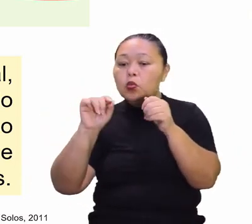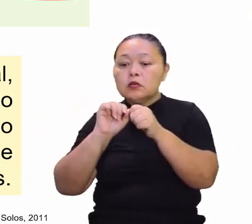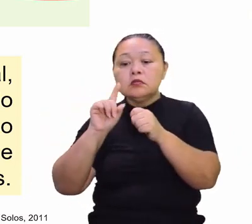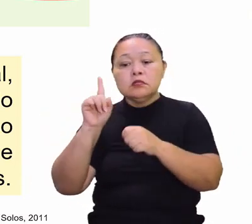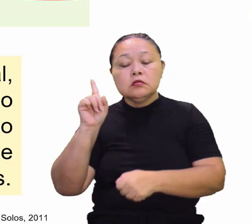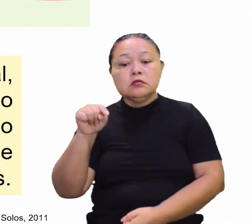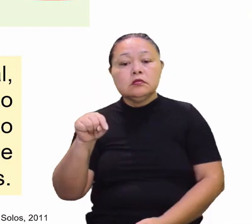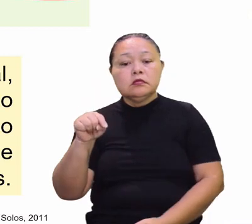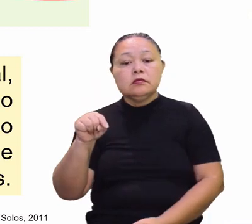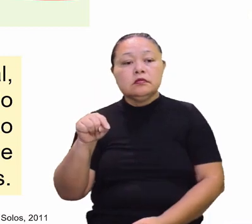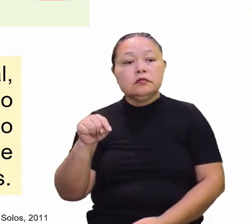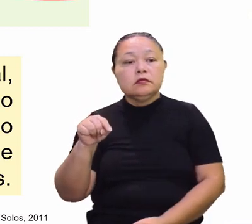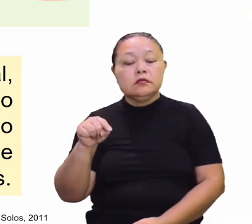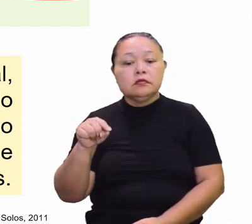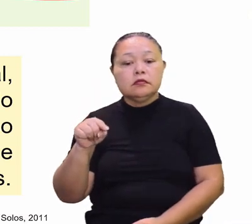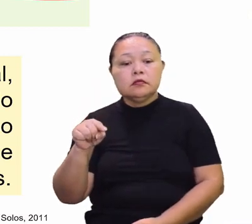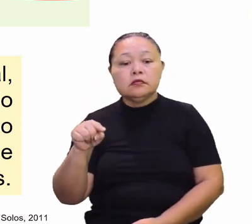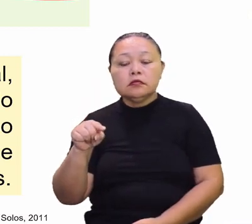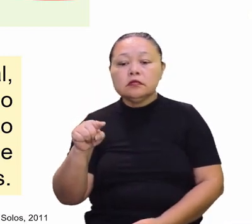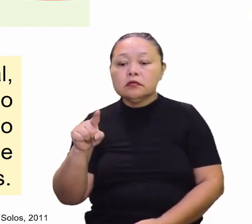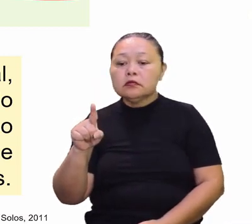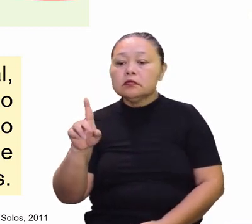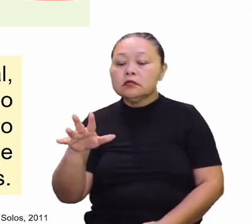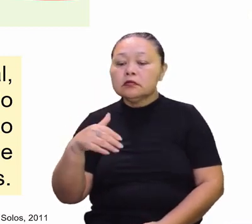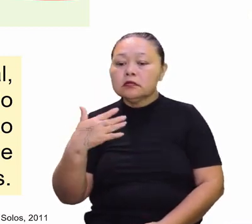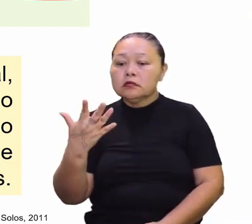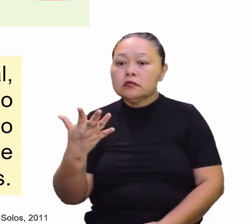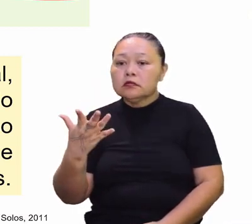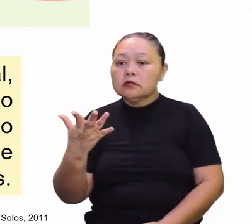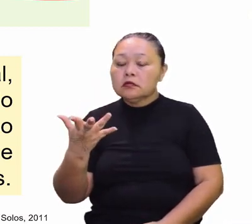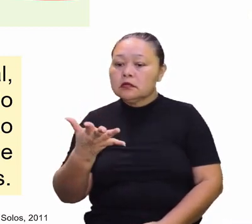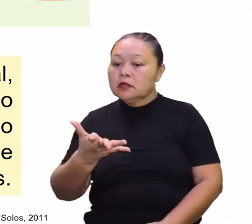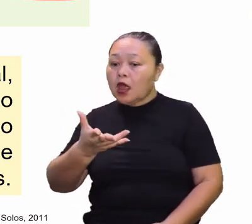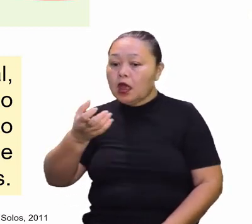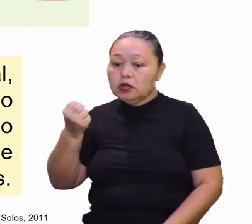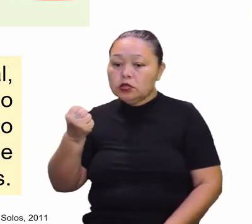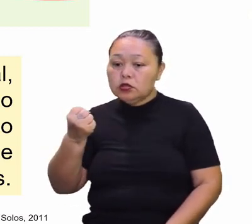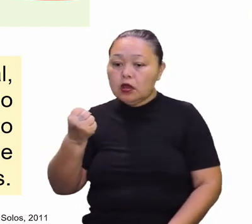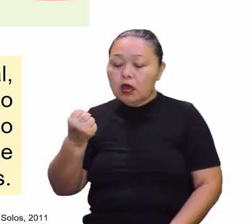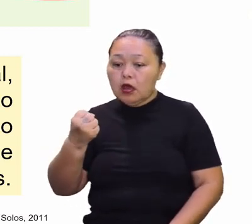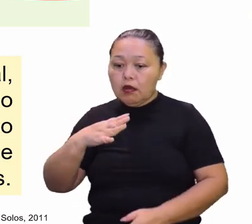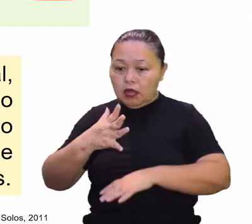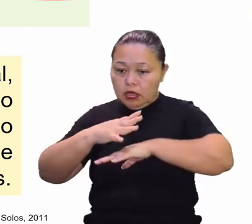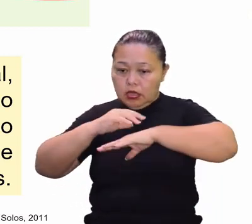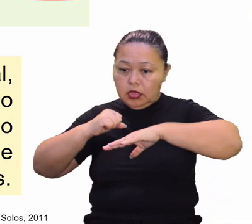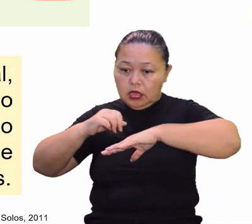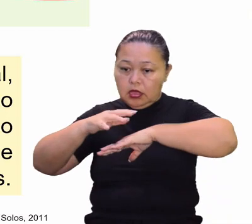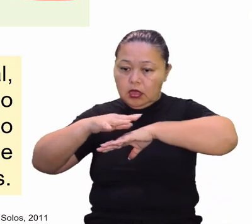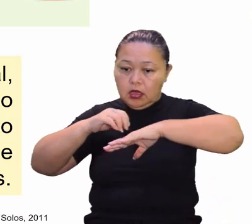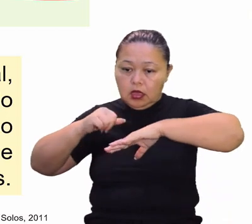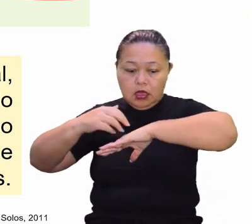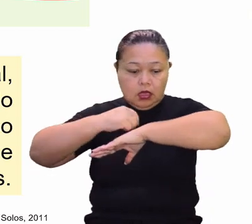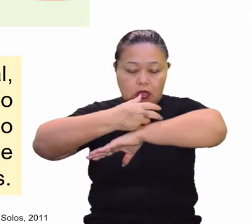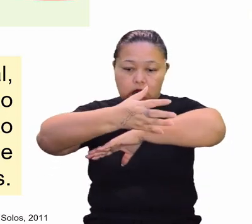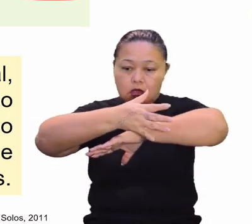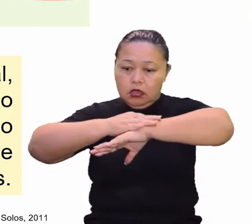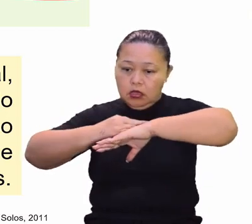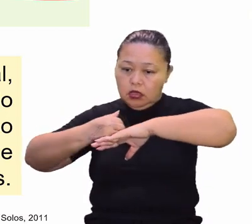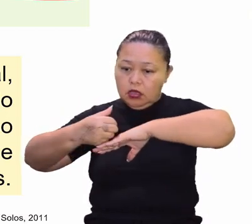Rogério, inclusive, é aquele solo que quando você tira a capa fértil ali